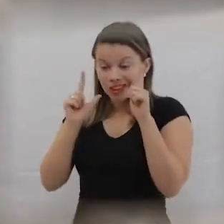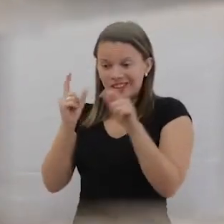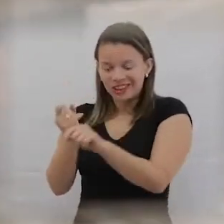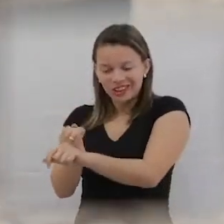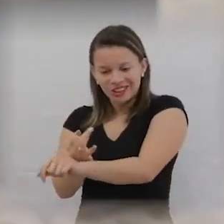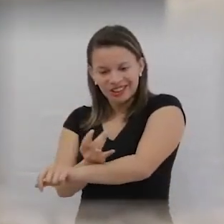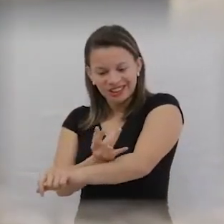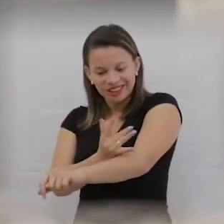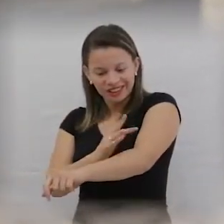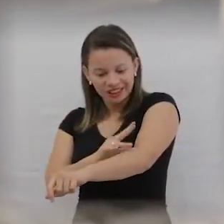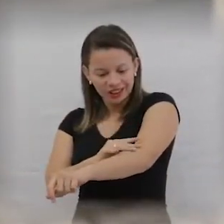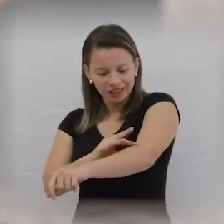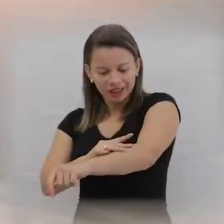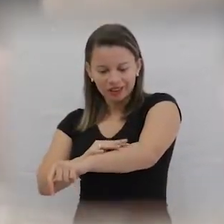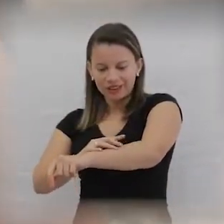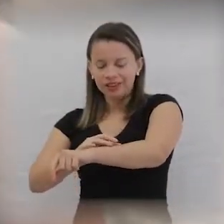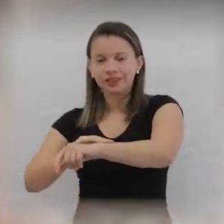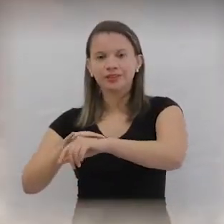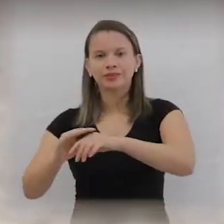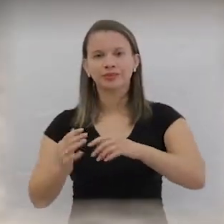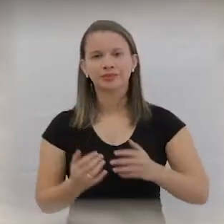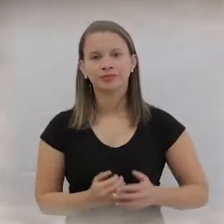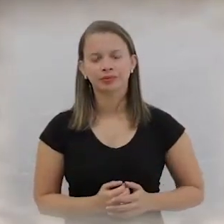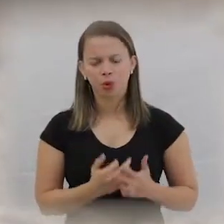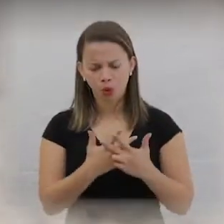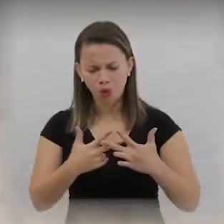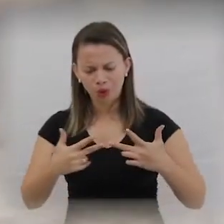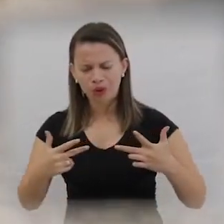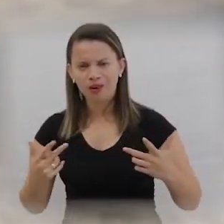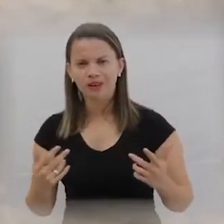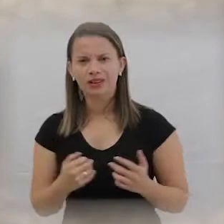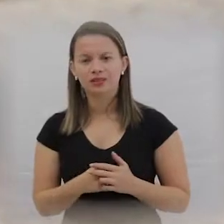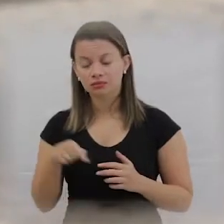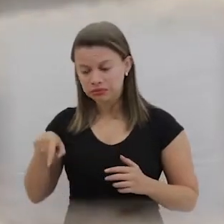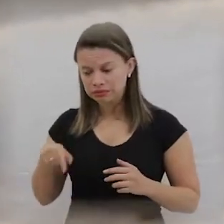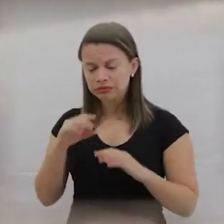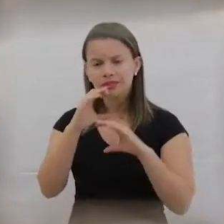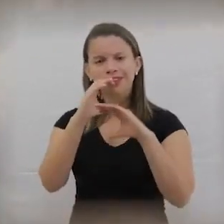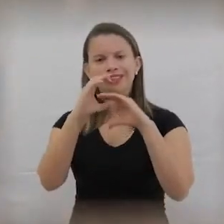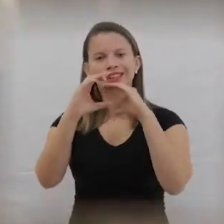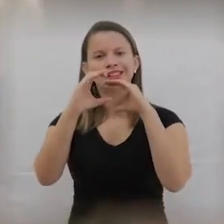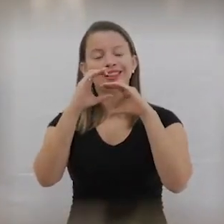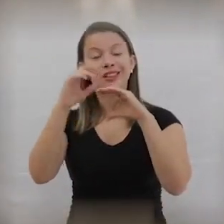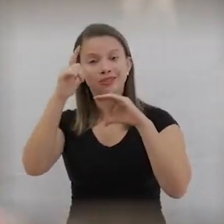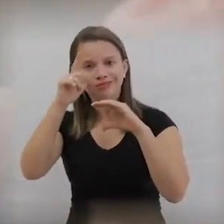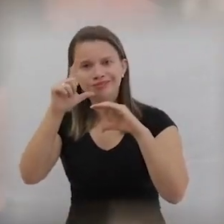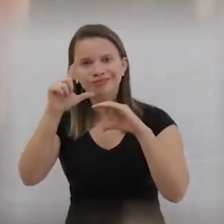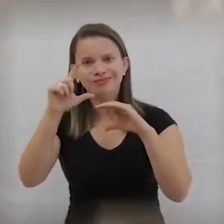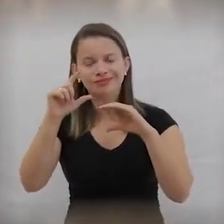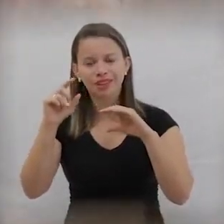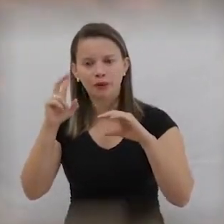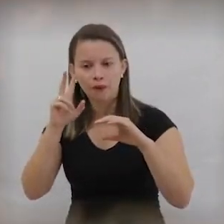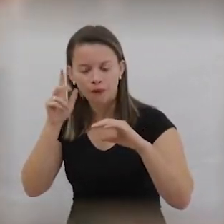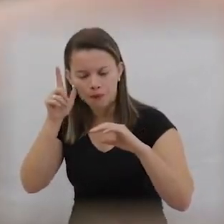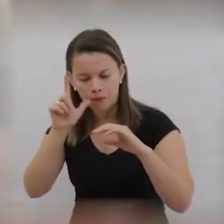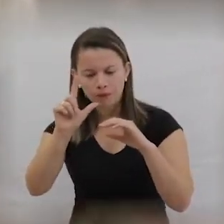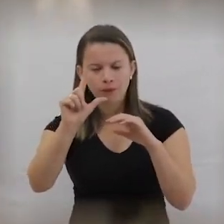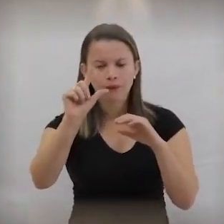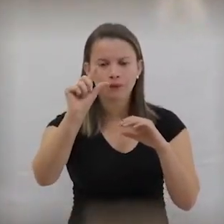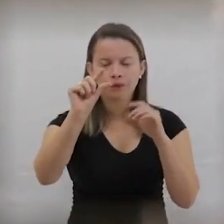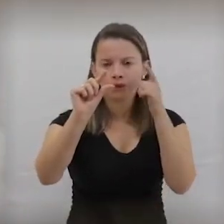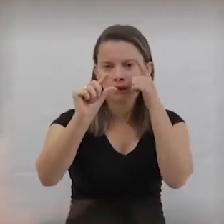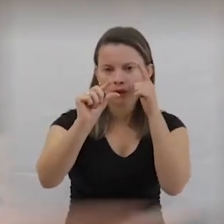tátil. Mas quantas coisas ele está dizendo nessas conquistas pequenas, aparentemente, mas